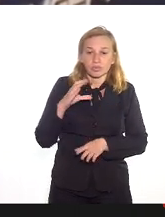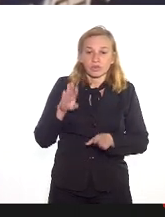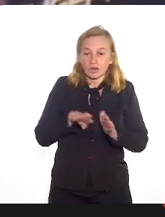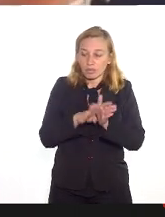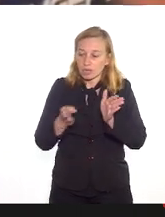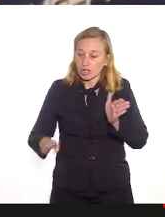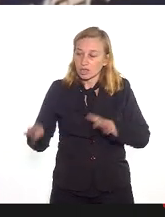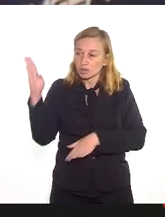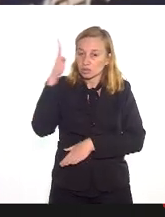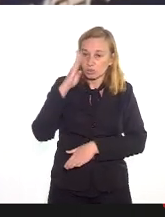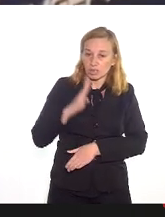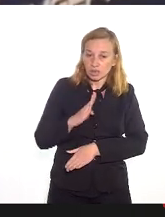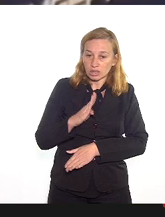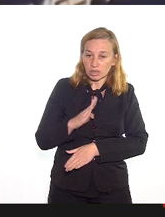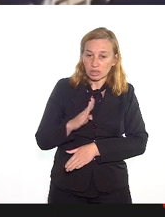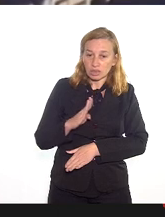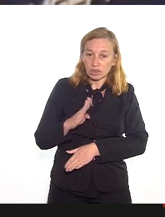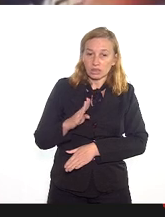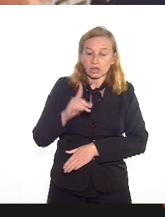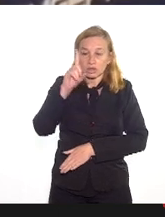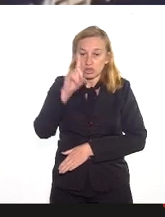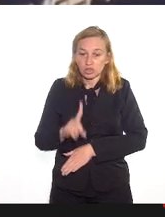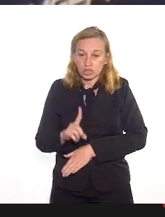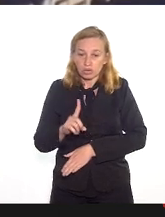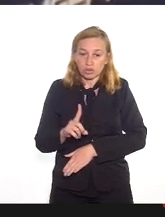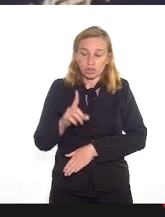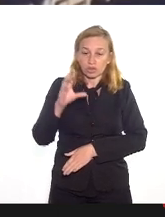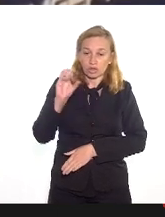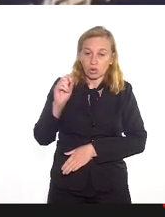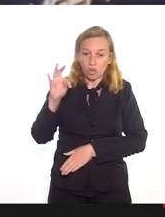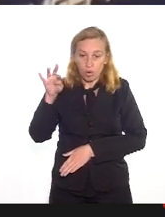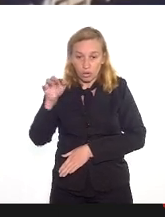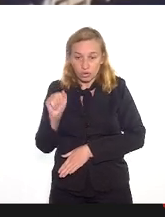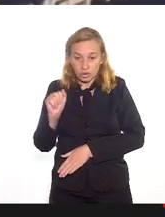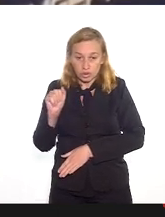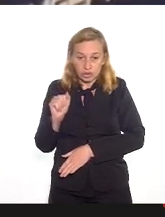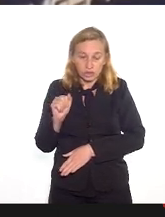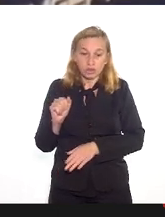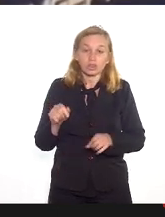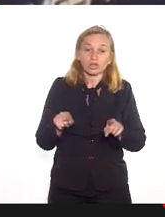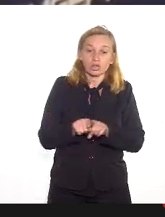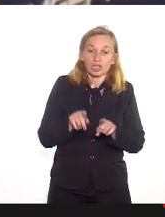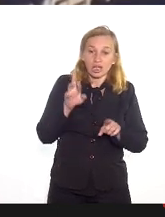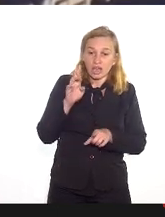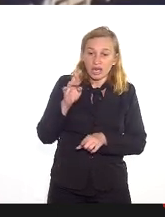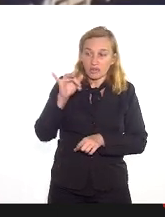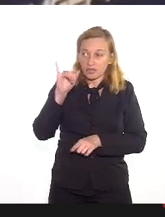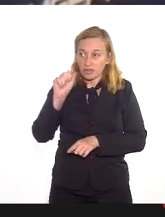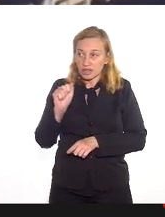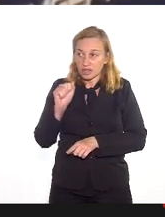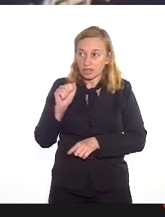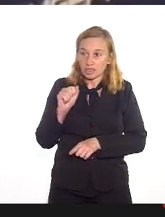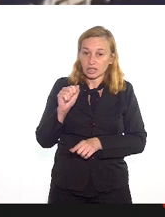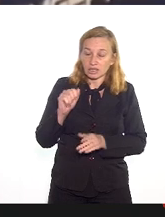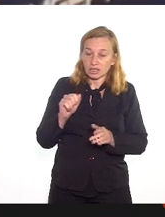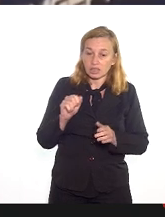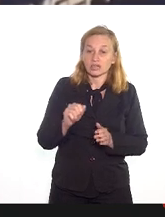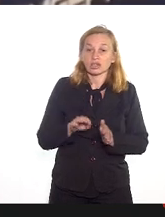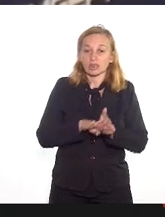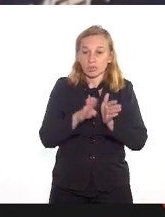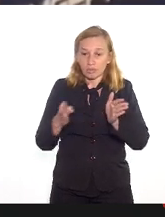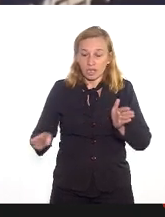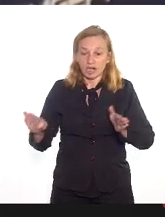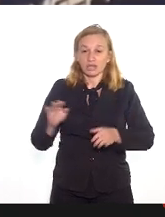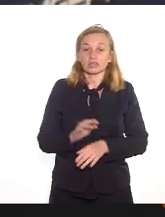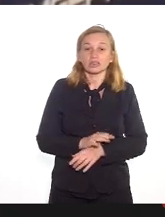Brasil, com a Diretoria de Portos e Costas, com a Diretoria de Hidrografia e Navegação, a Autoridade Marítima como um